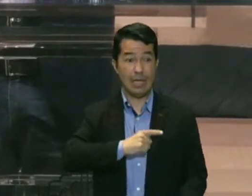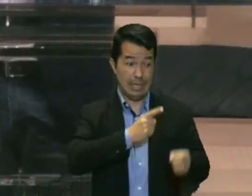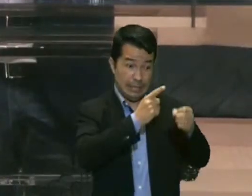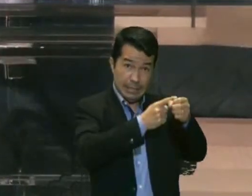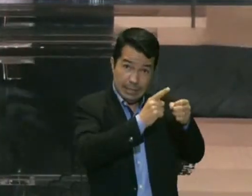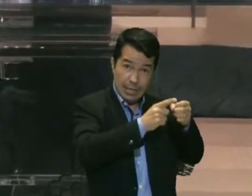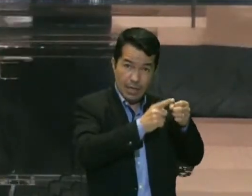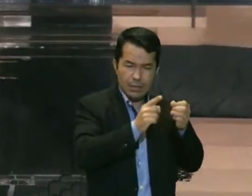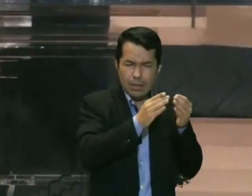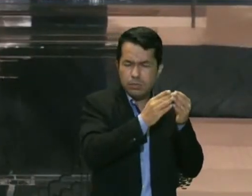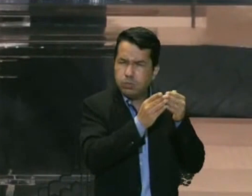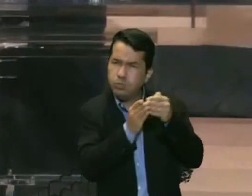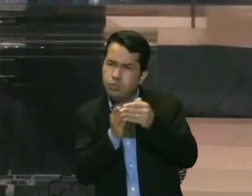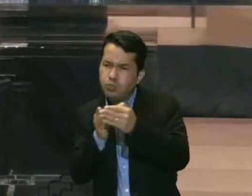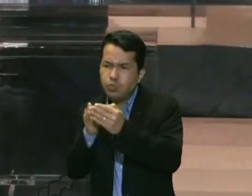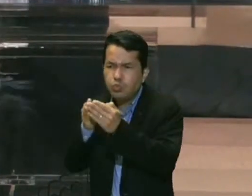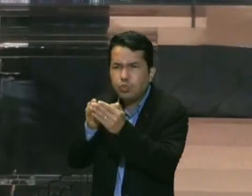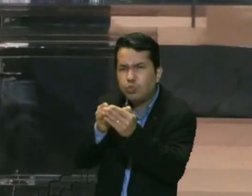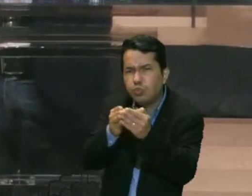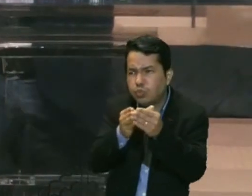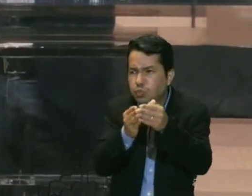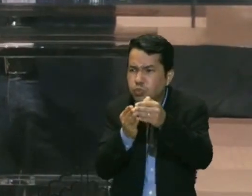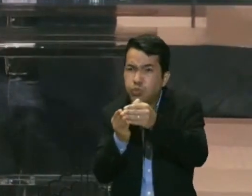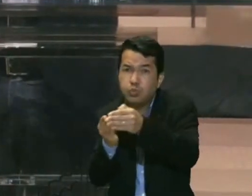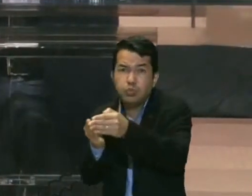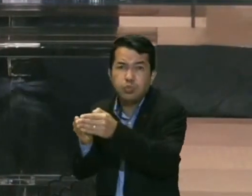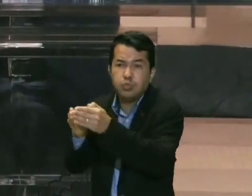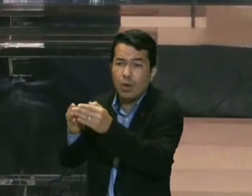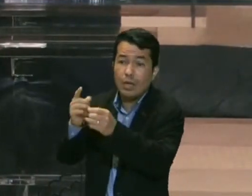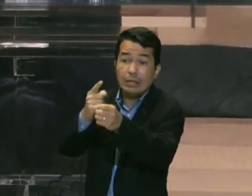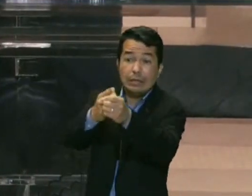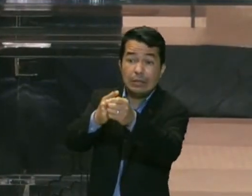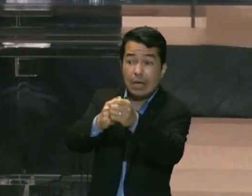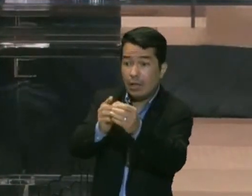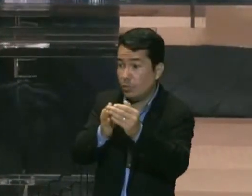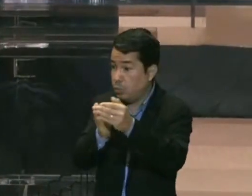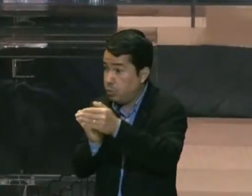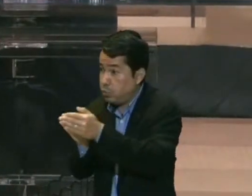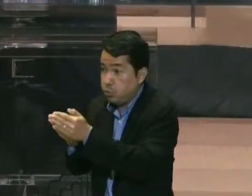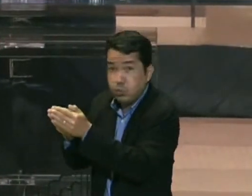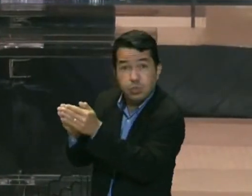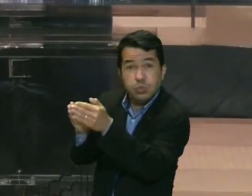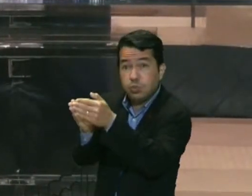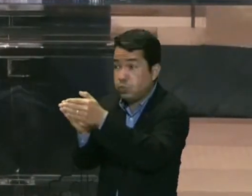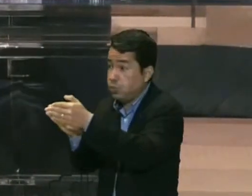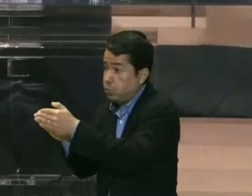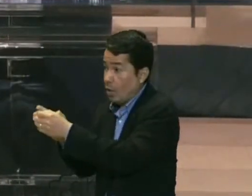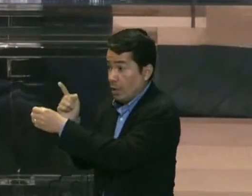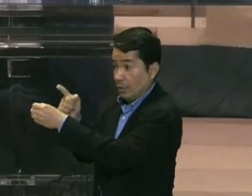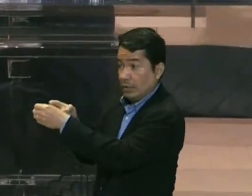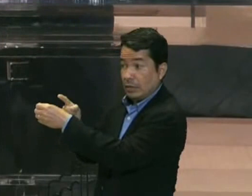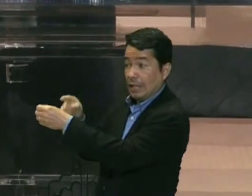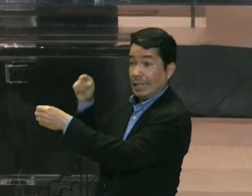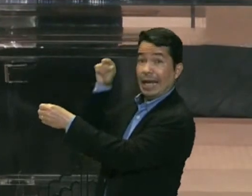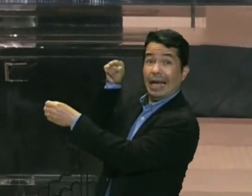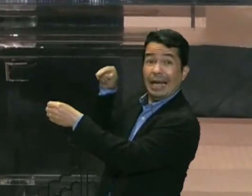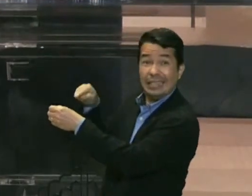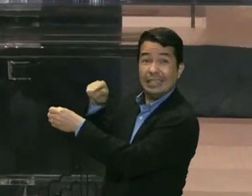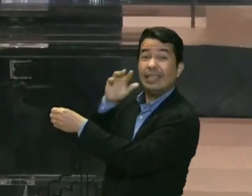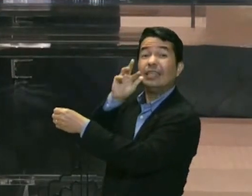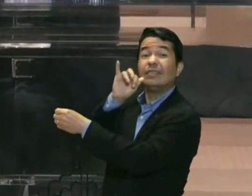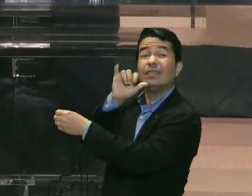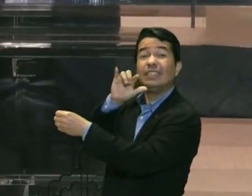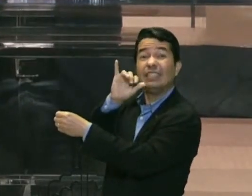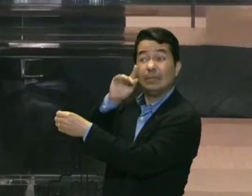para Samothrácia, e no dia seguinte para Neápolis. Dali partimos para Filipos, na